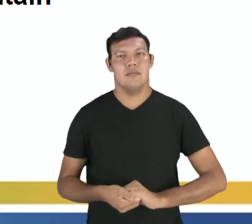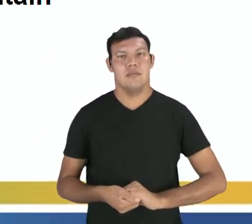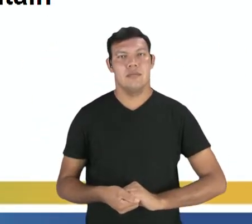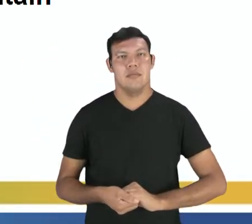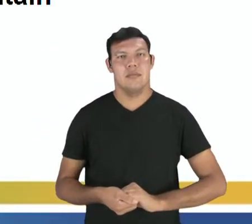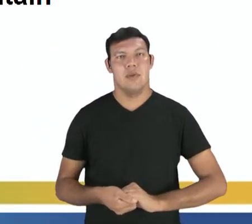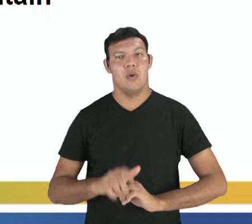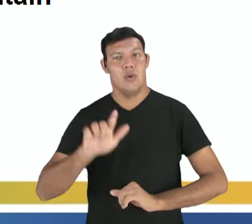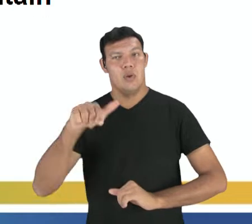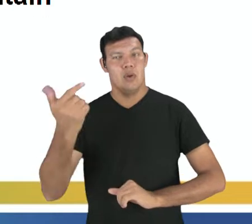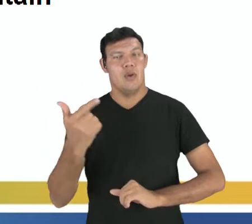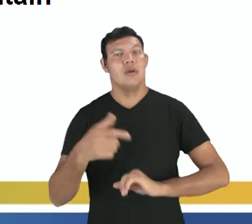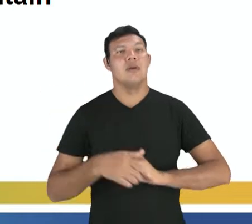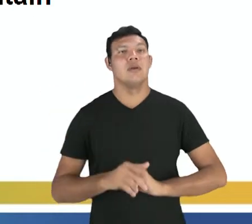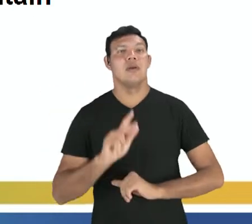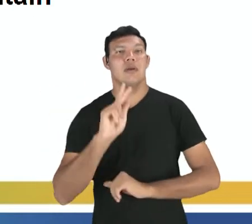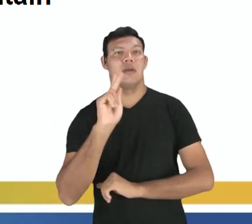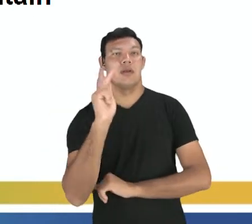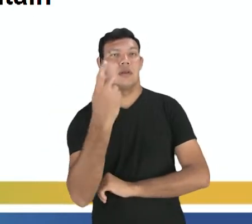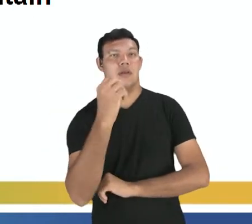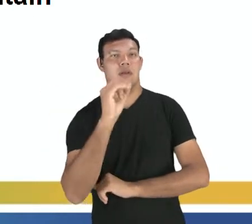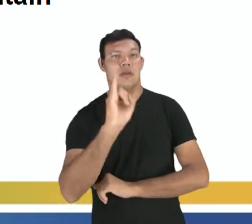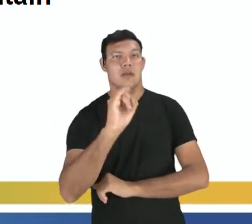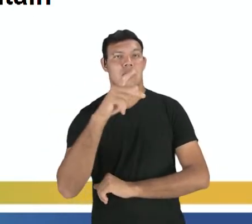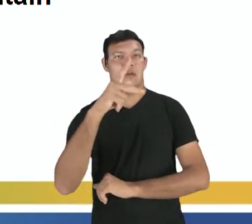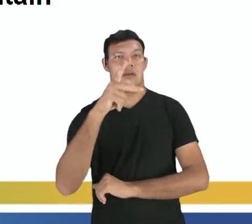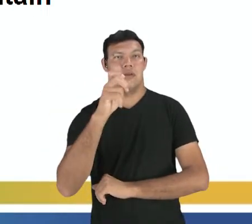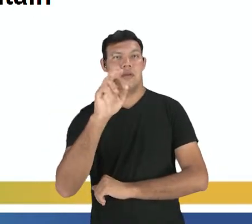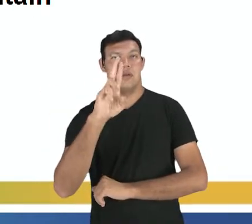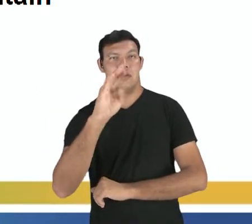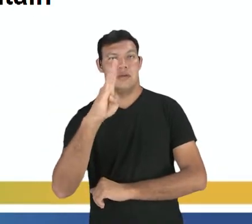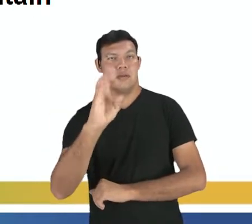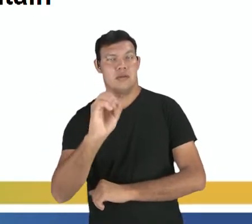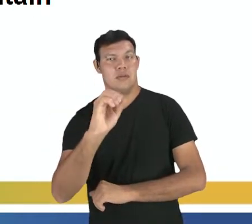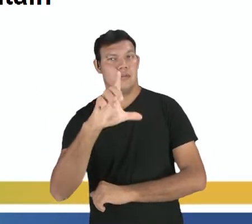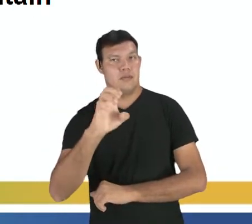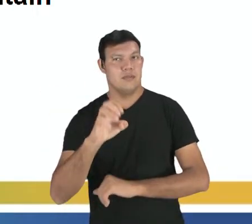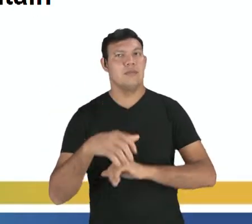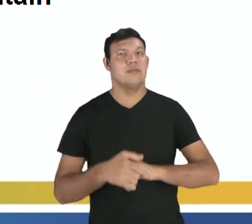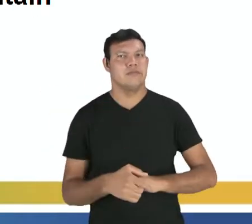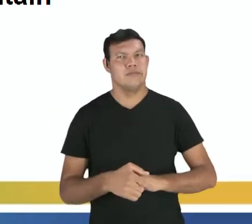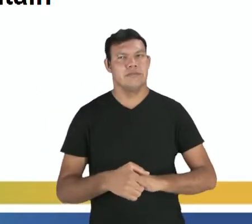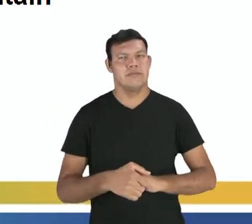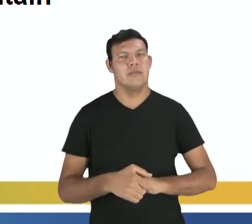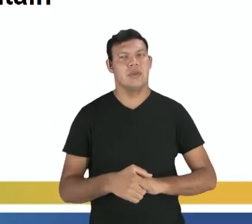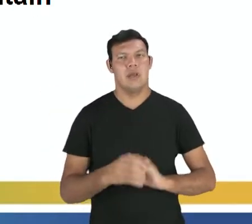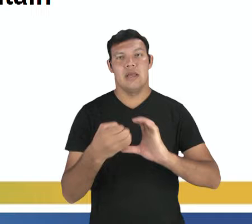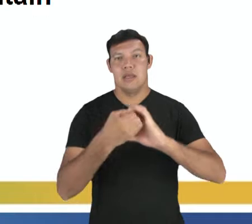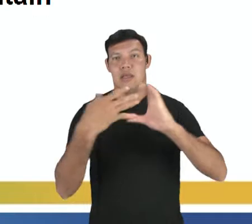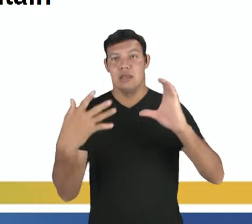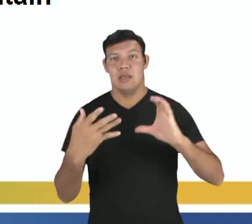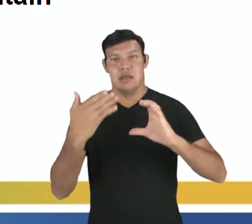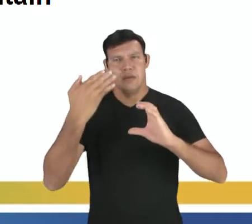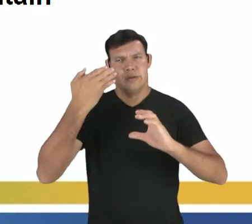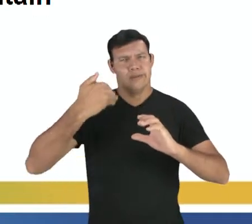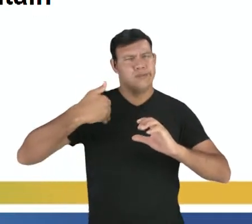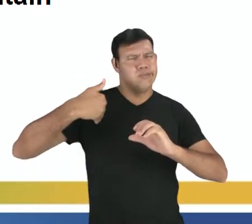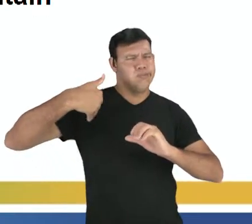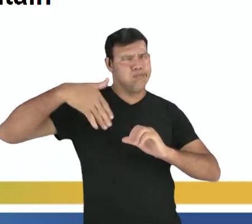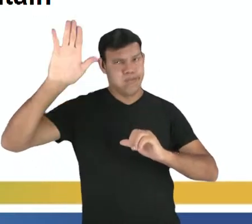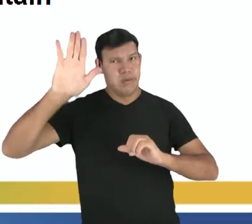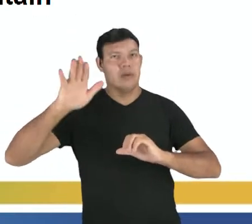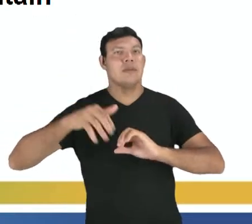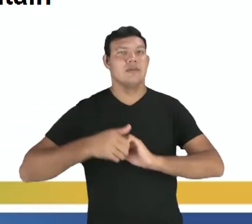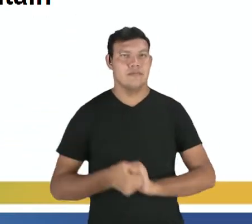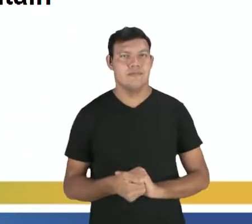Outra figura de linguagem é a hipérbole, caracterizada pelo exagero. Por exemplo, I'm going to wash